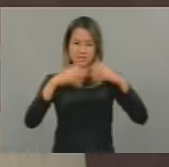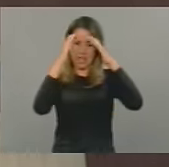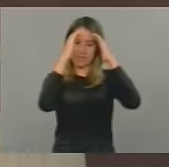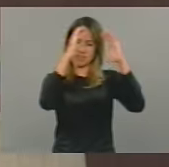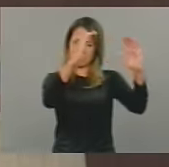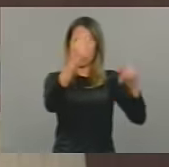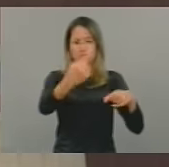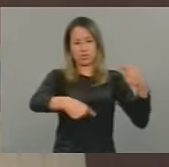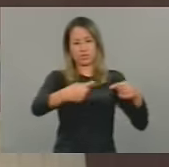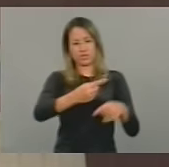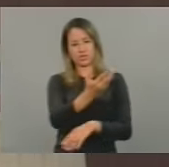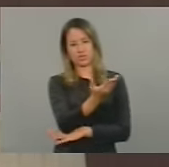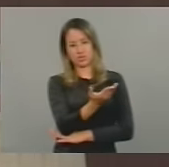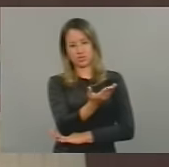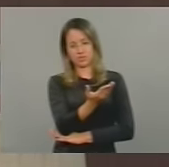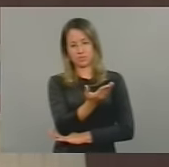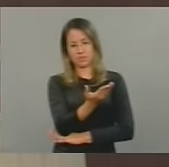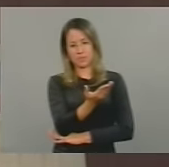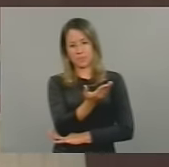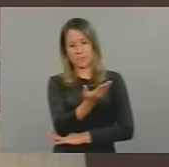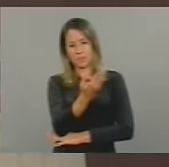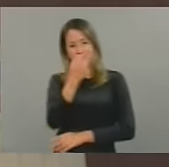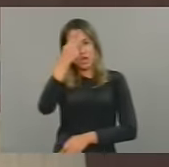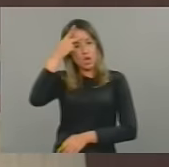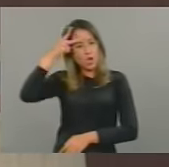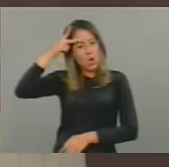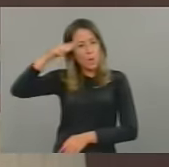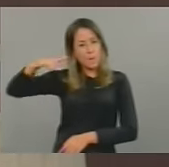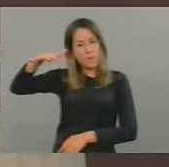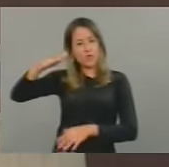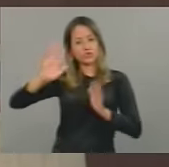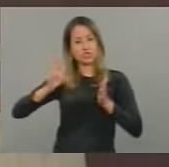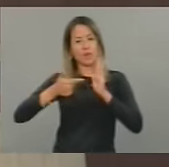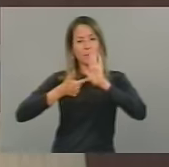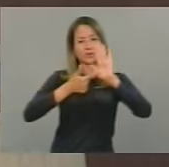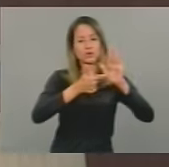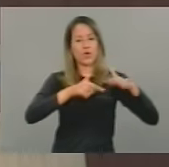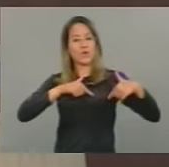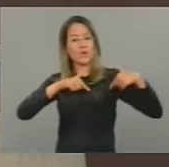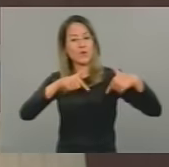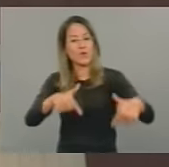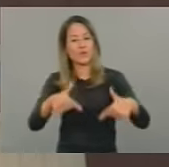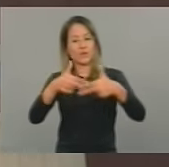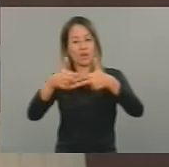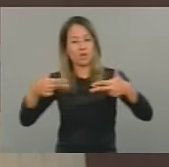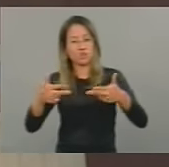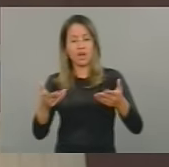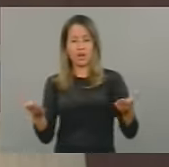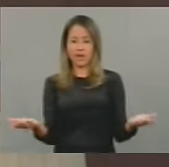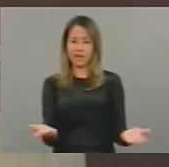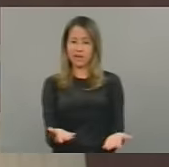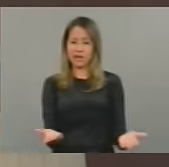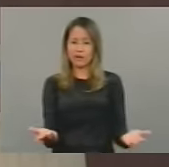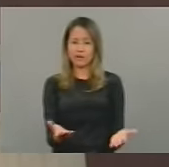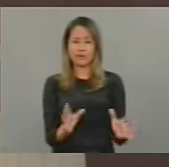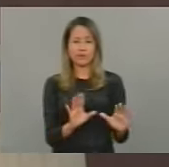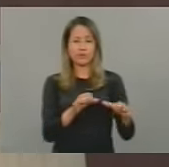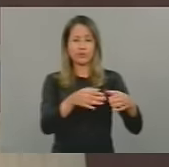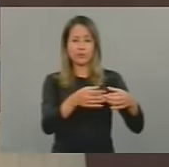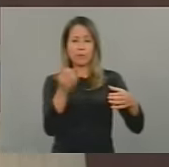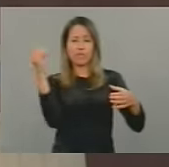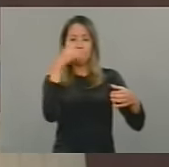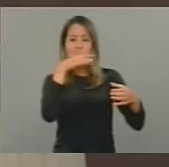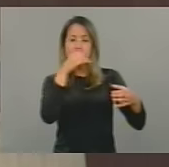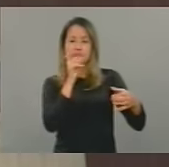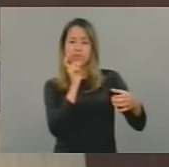já deu ao Brasil exemplos de democracia, que deu ao Brasil a ideia de terra da